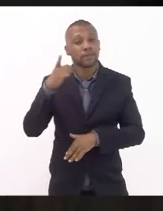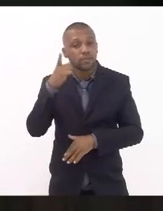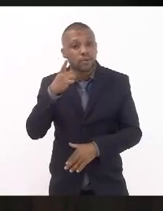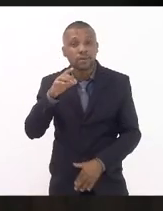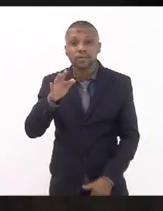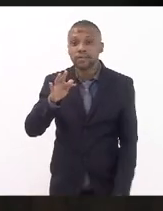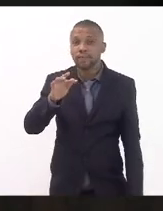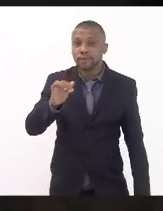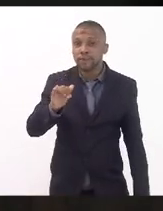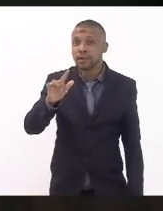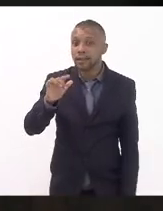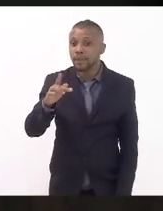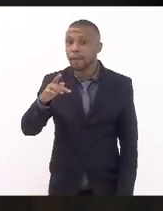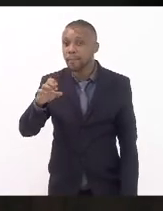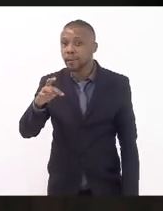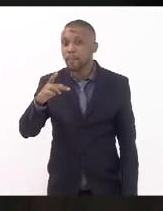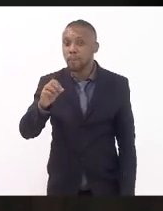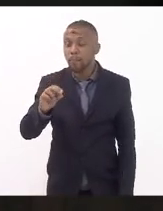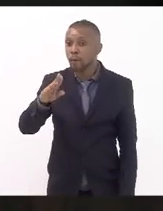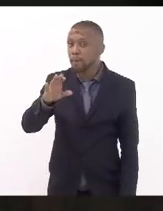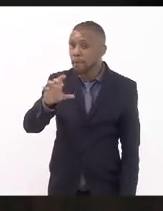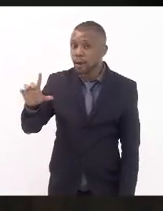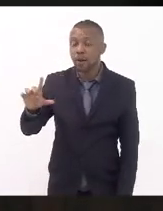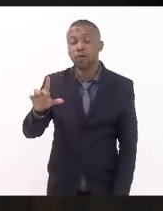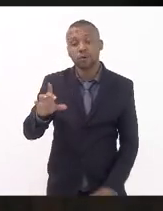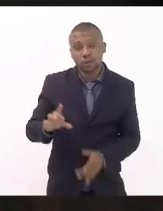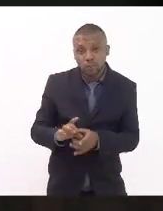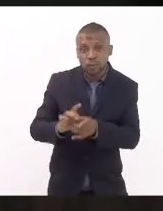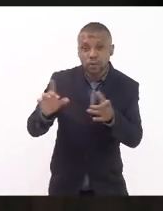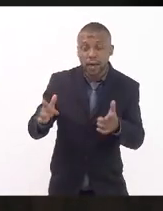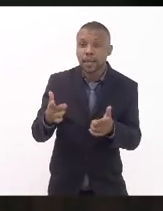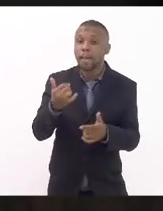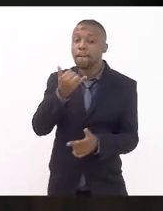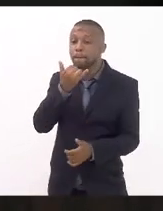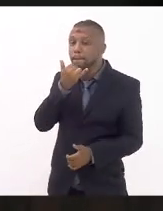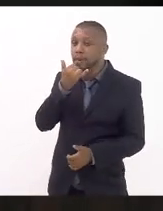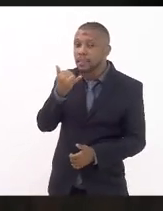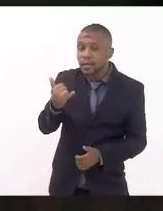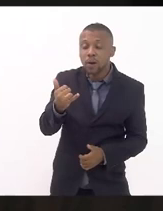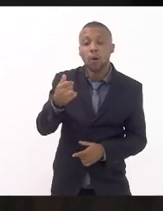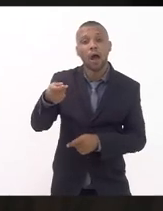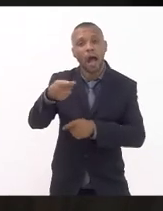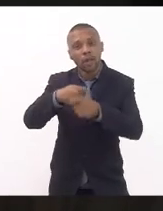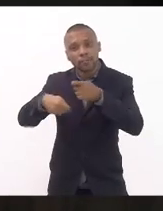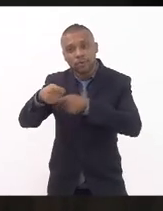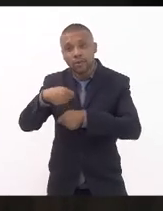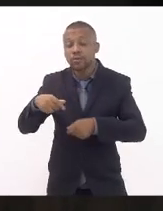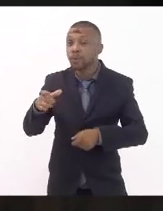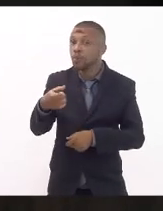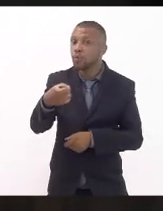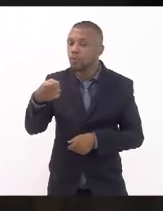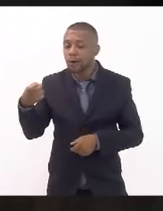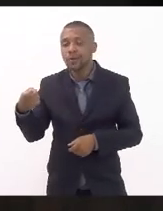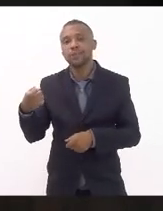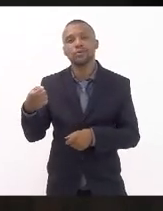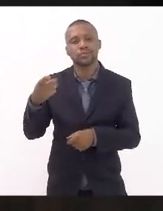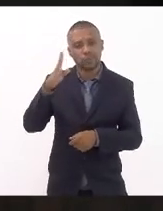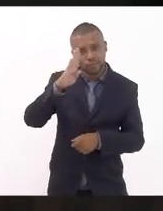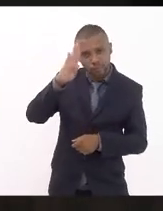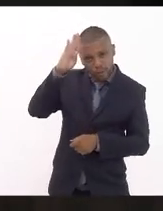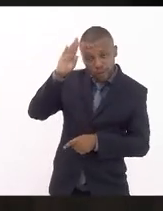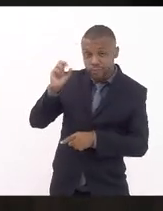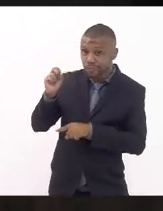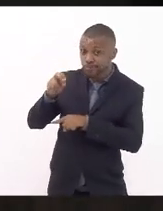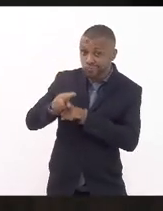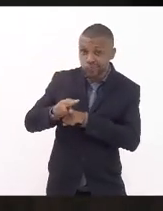que concede anistia administrativa aos ex-bombeiros militares, excluídos ou licenciados ex-ofício, tiveram ingresso no